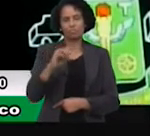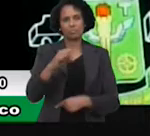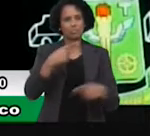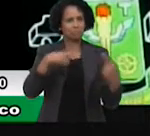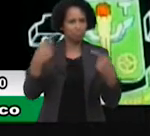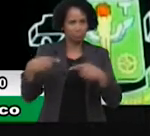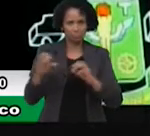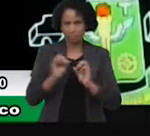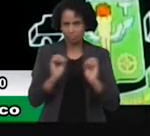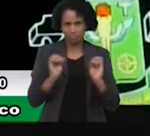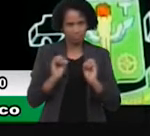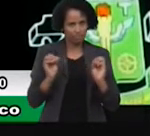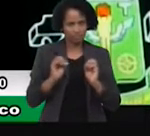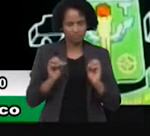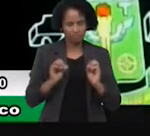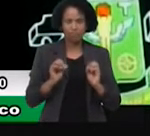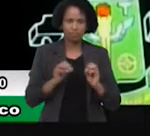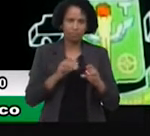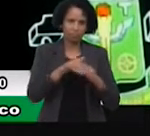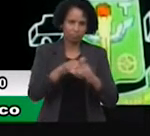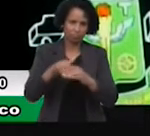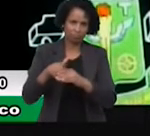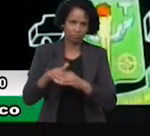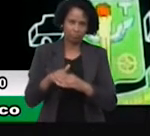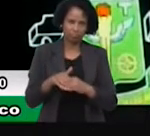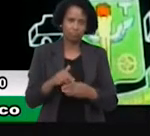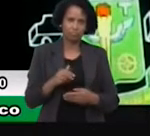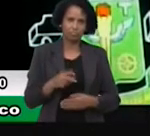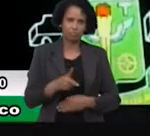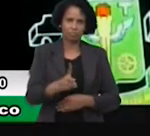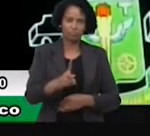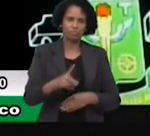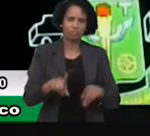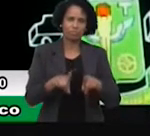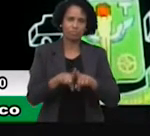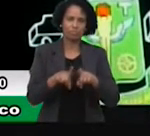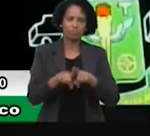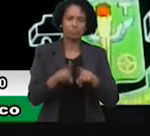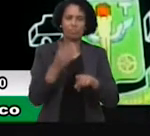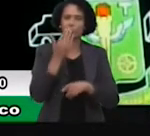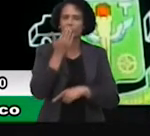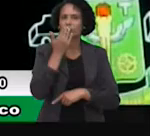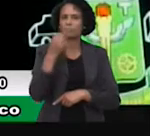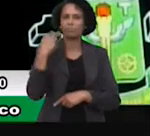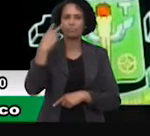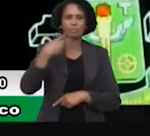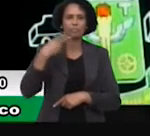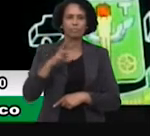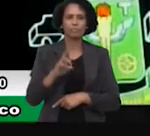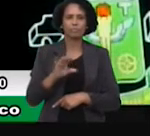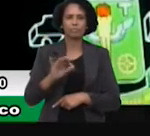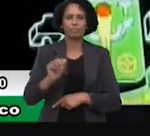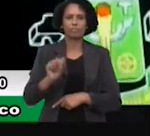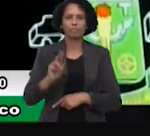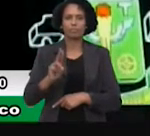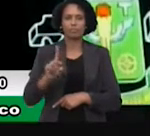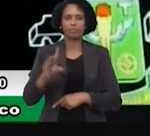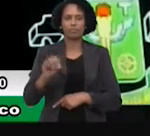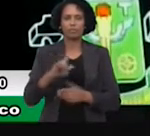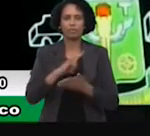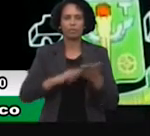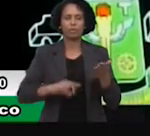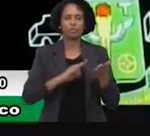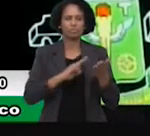discutir, está em votação. Vou solicitar ao meu amigo nobre vereador Ricardo Silva que proceda à chamada dos